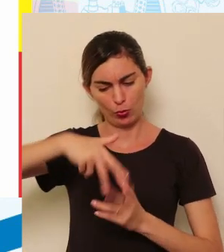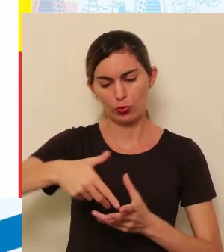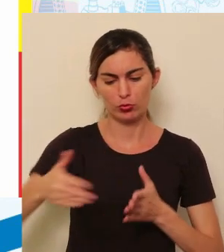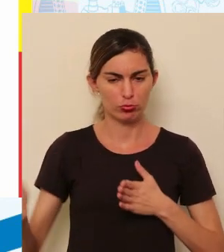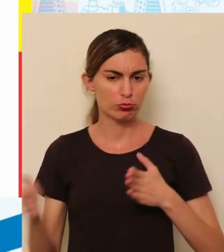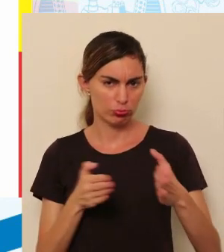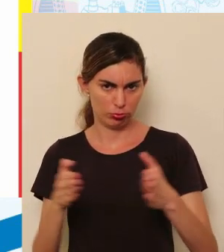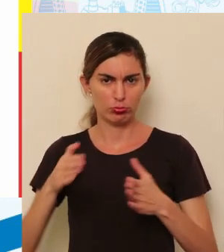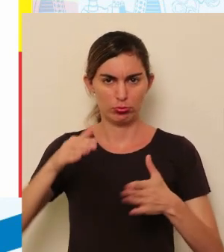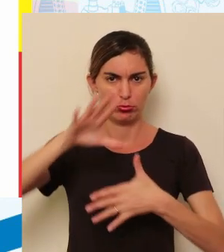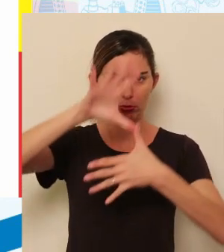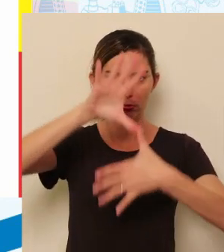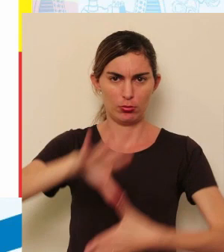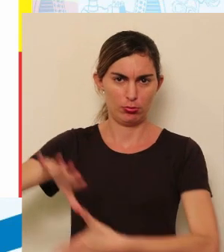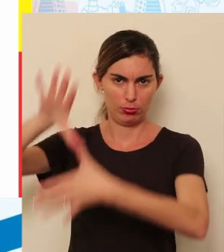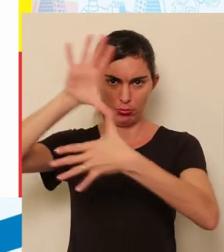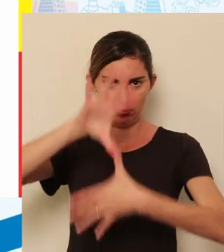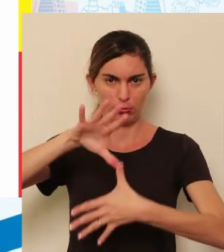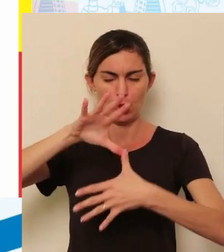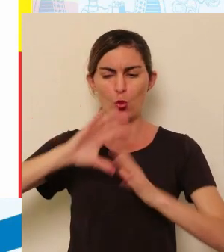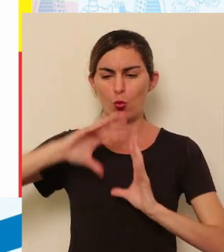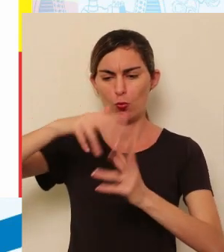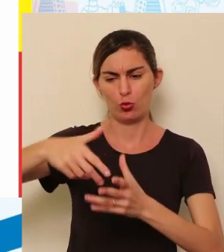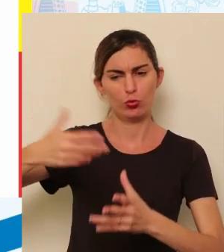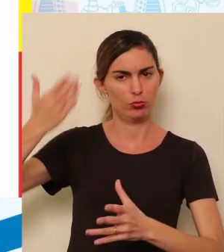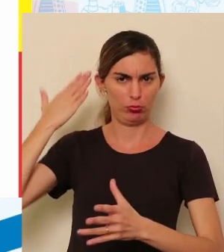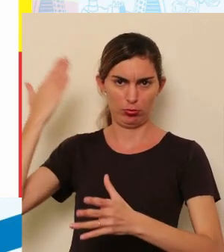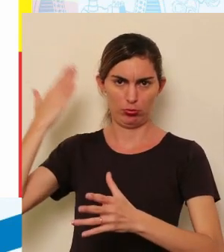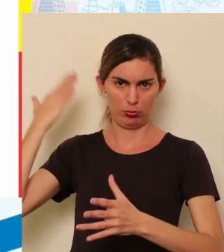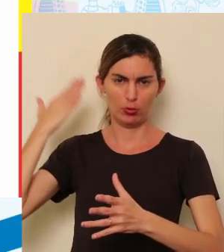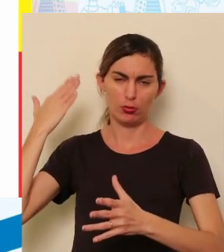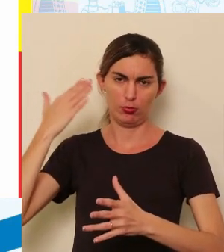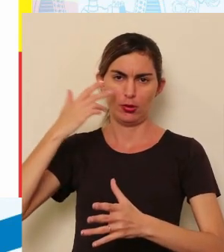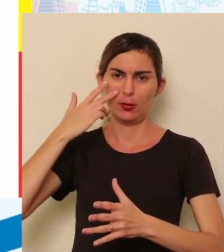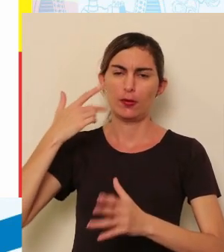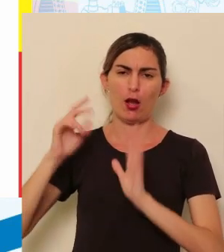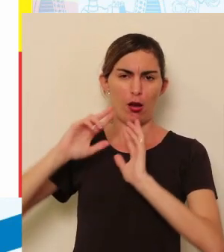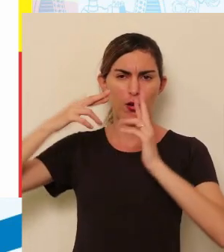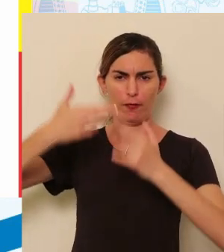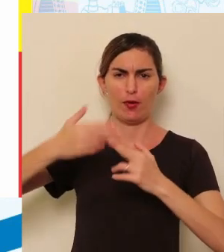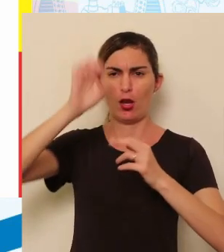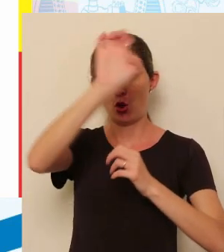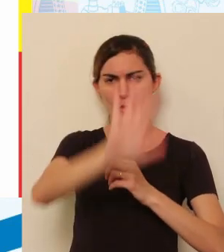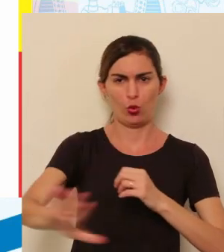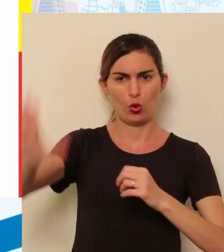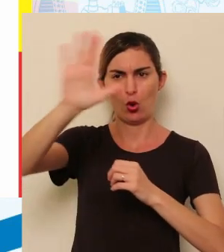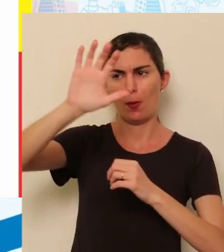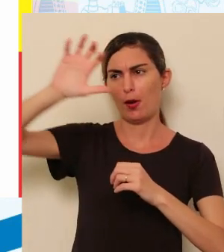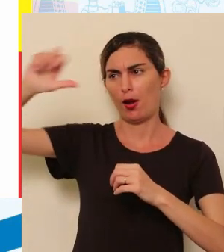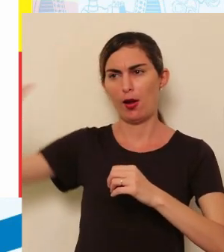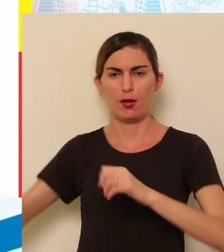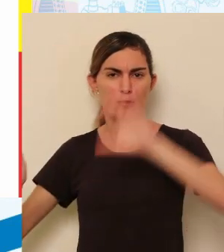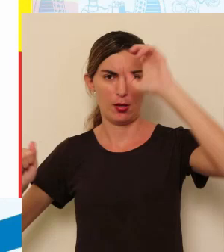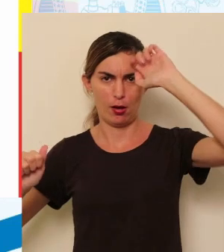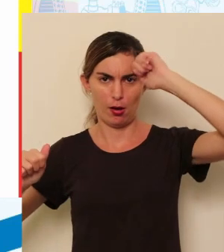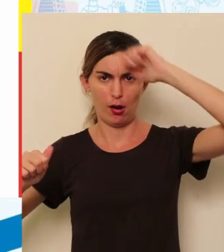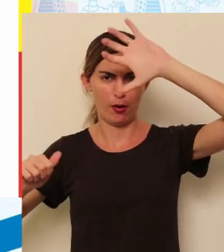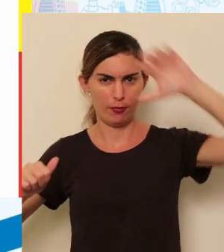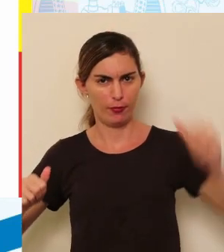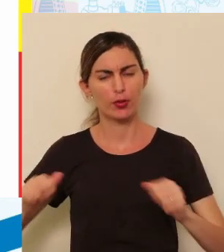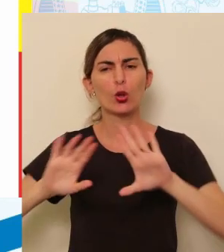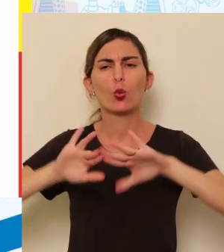mundo corresponde à atual América e o mundo antigo, ou o velho mundo, se refere à Europa, à Ásia e à